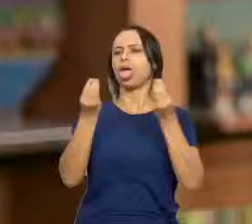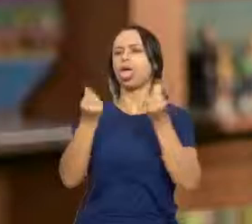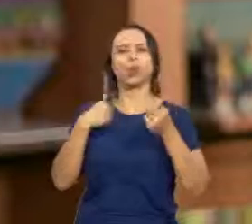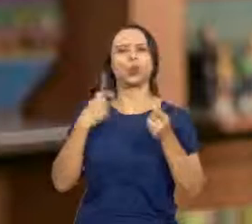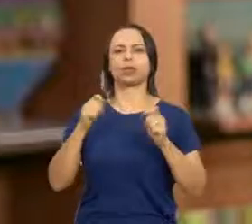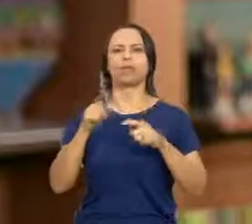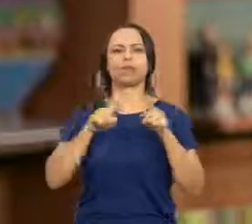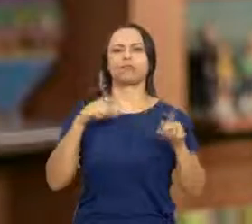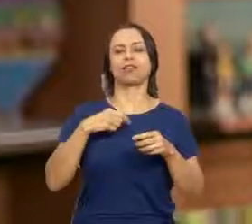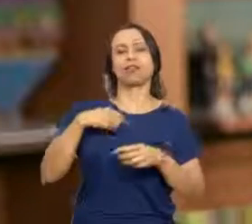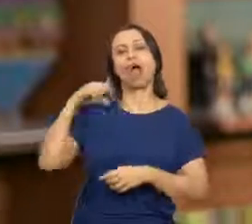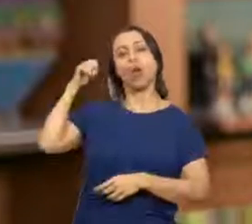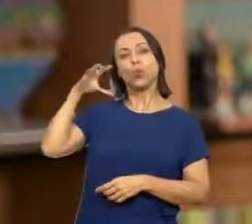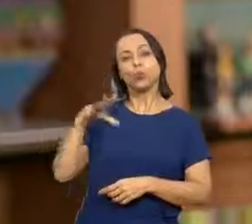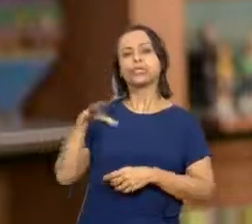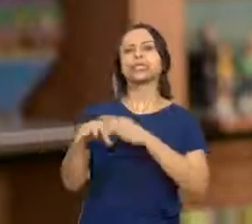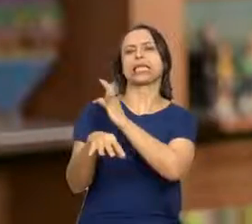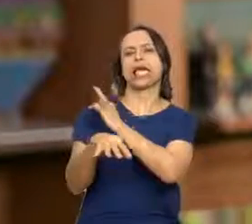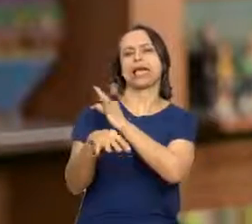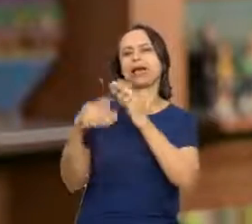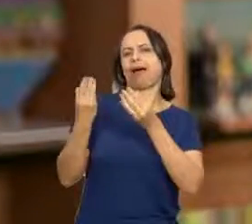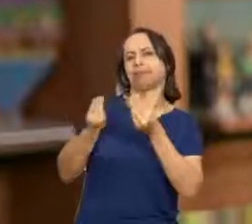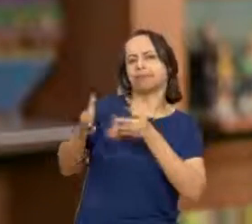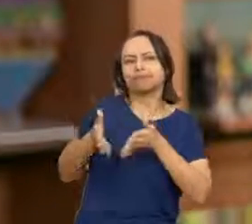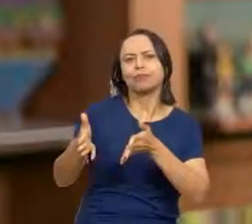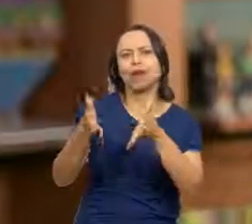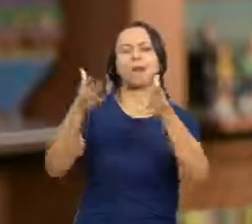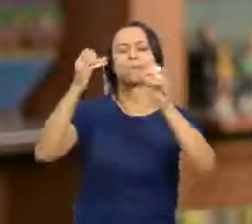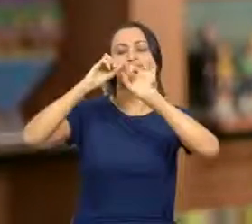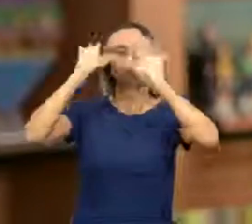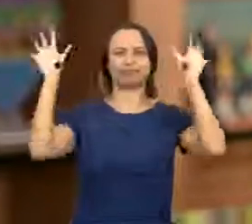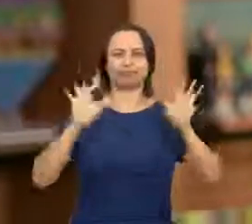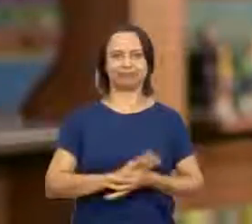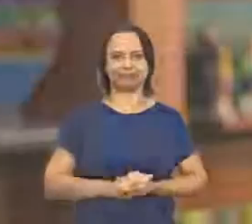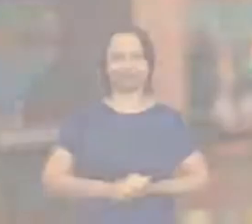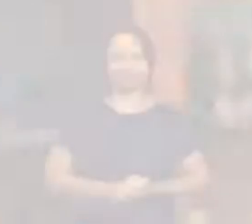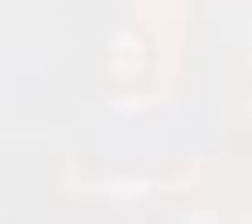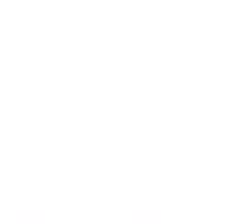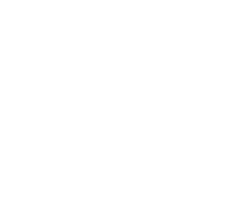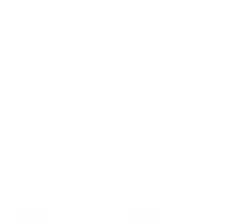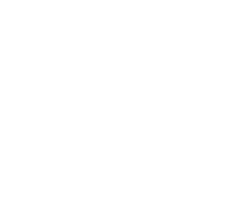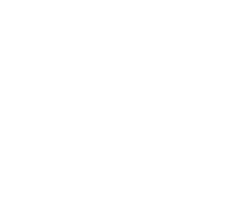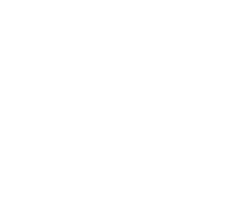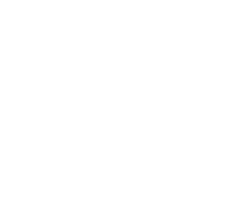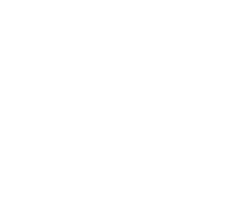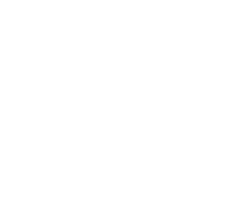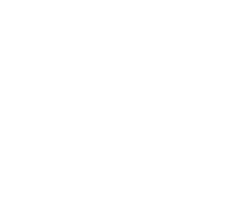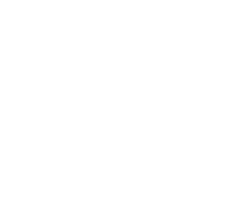relação ao sentido da existência, aqueles problemas insolúveis à luz da técnica.